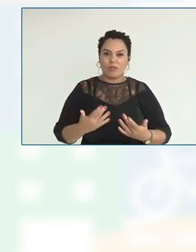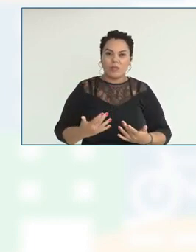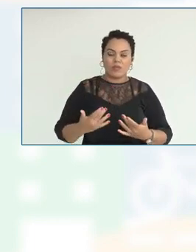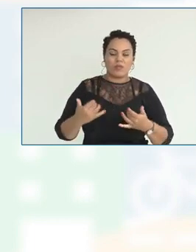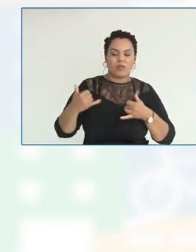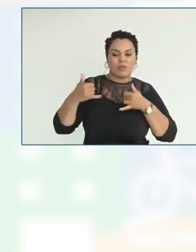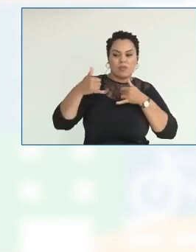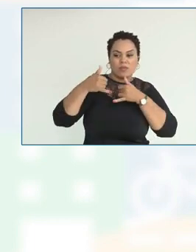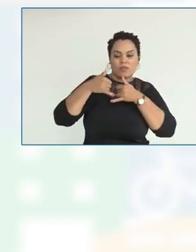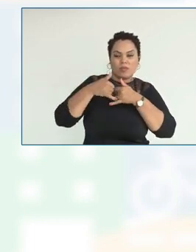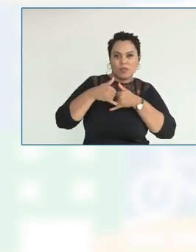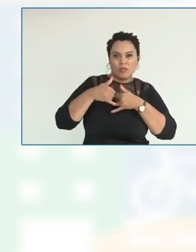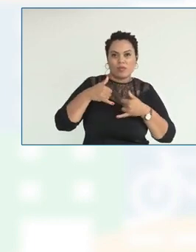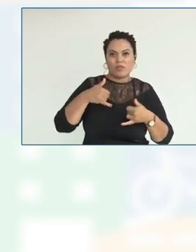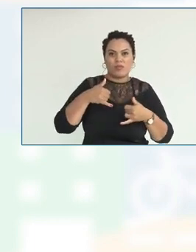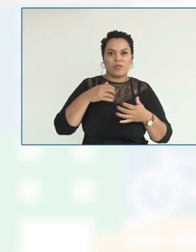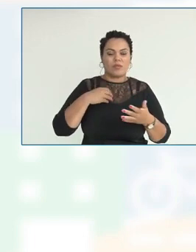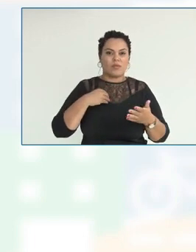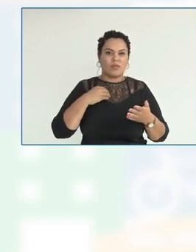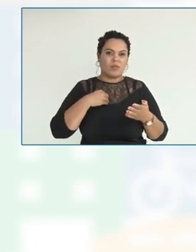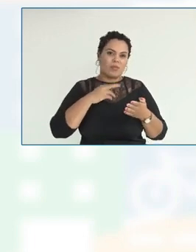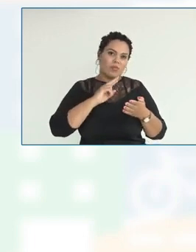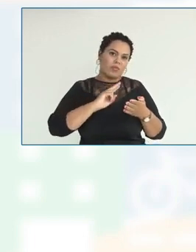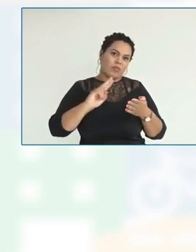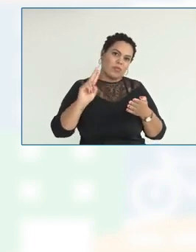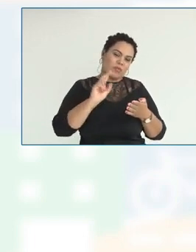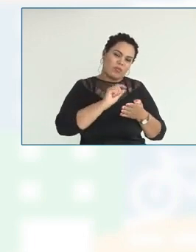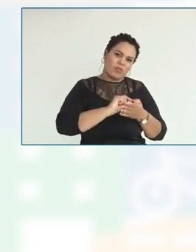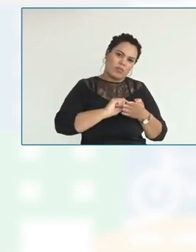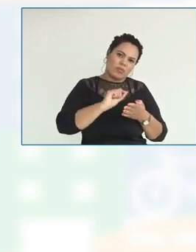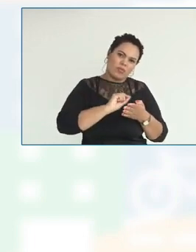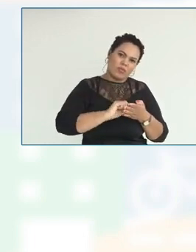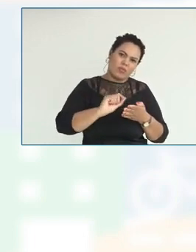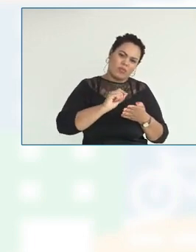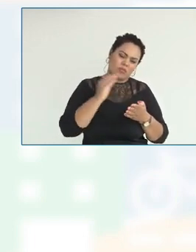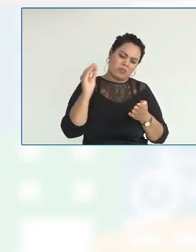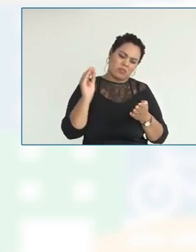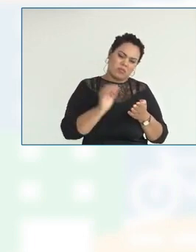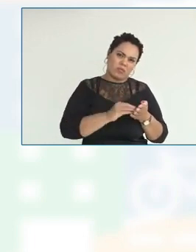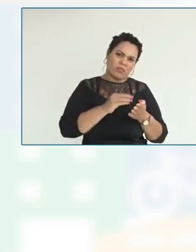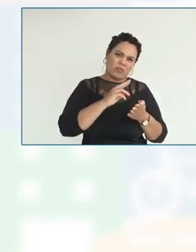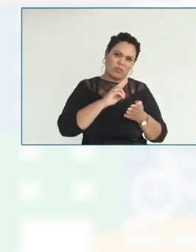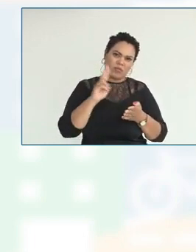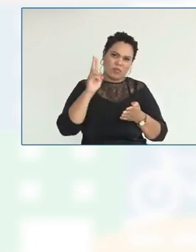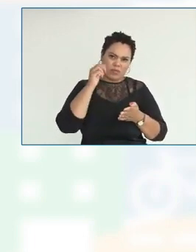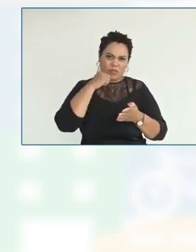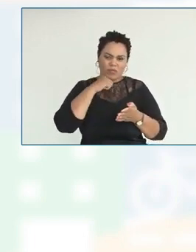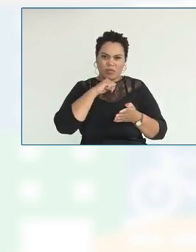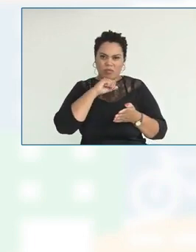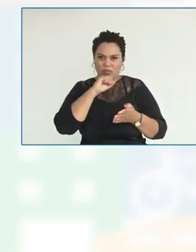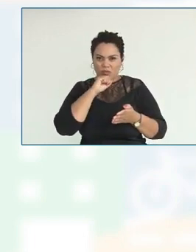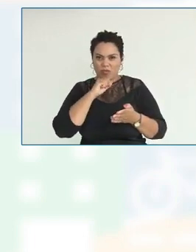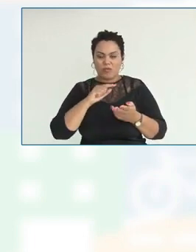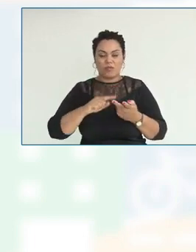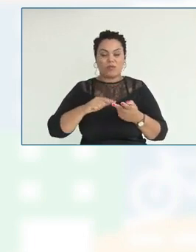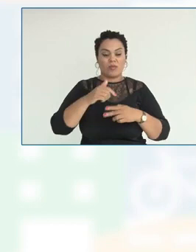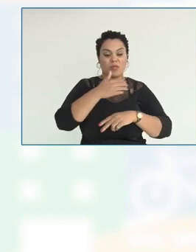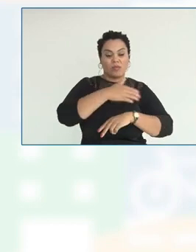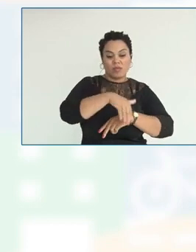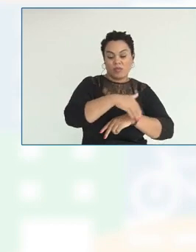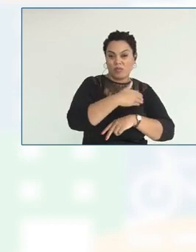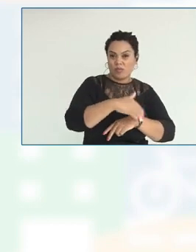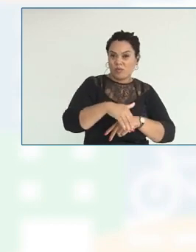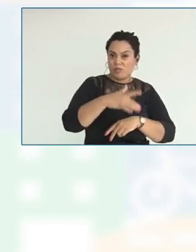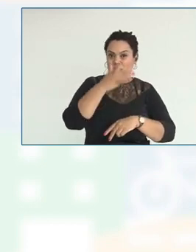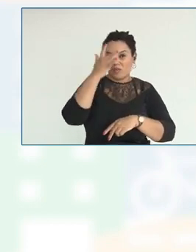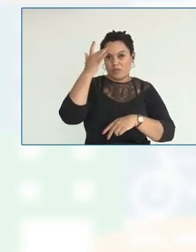do campo do nome da mãe, a 5%, é um percentual até que relativamente baixo, o endereço do paciente, então são informações que